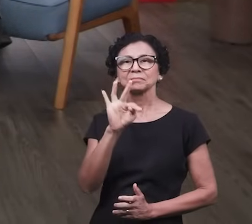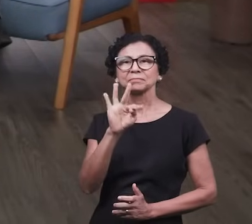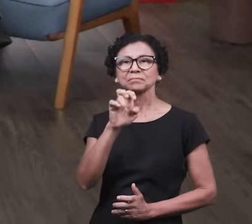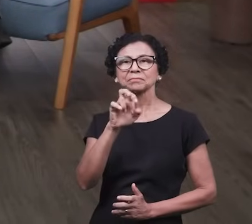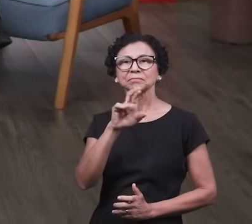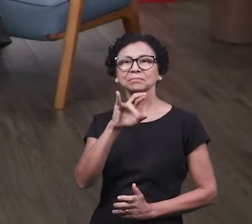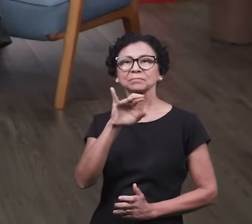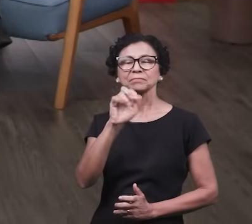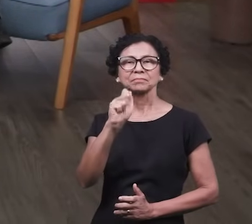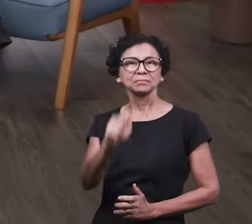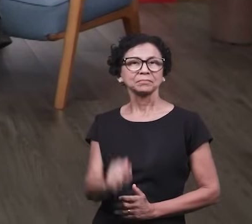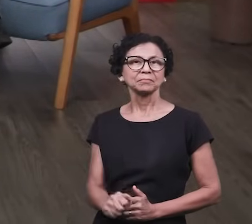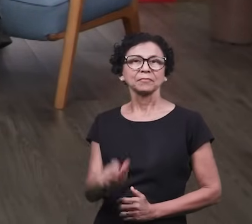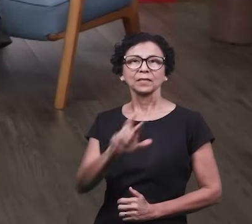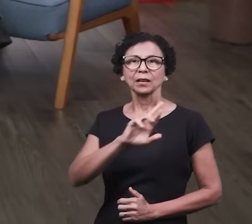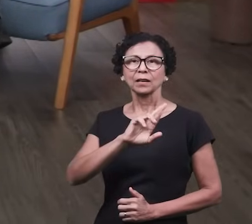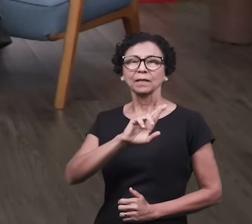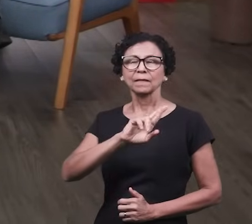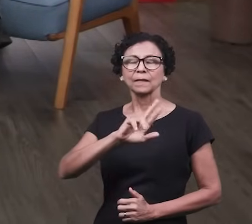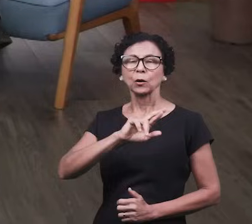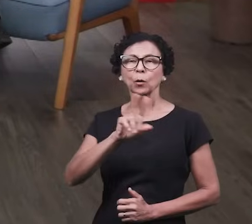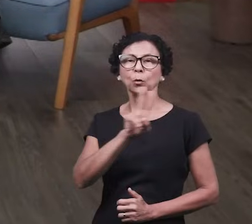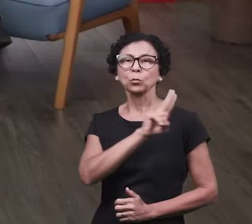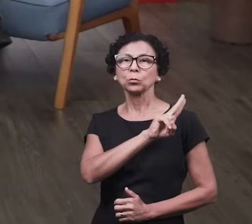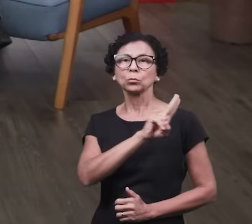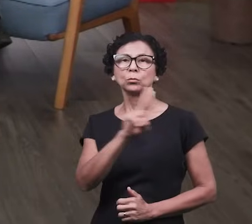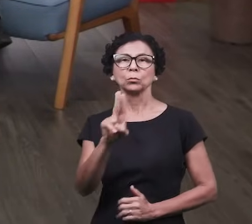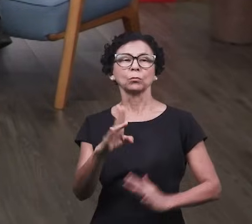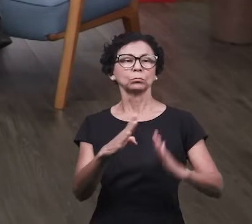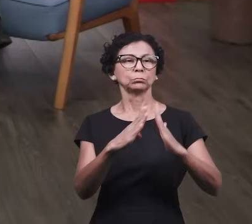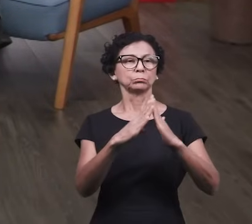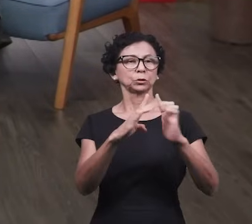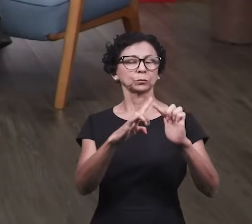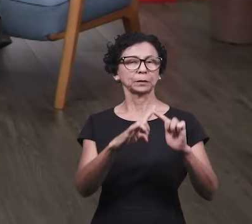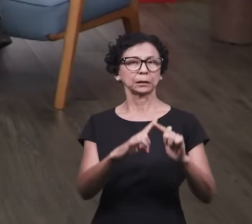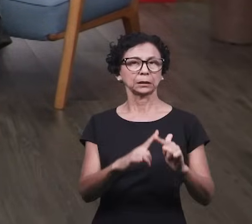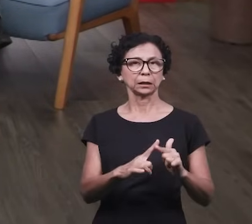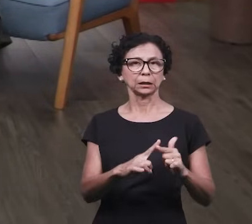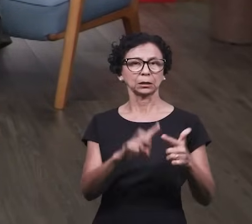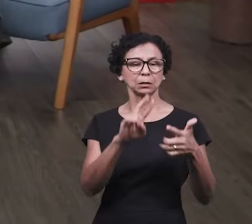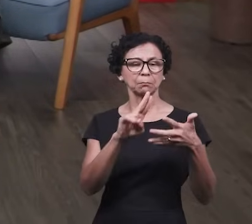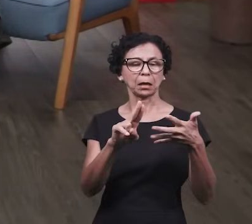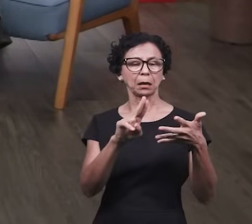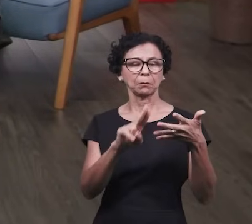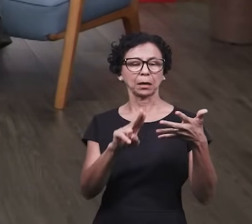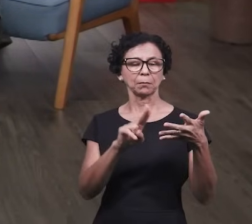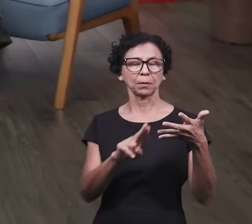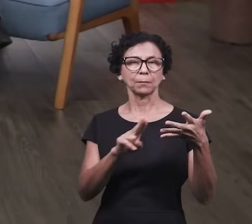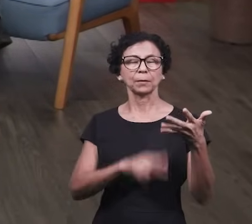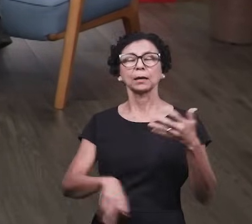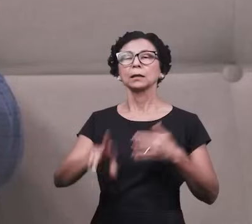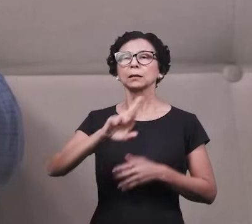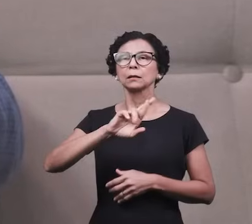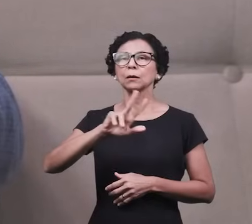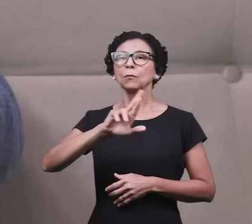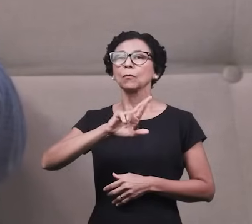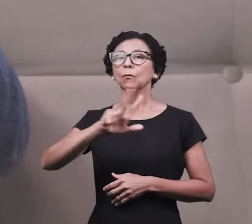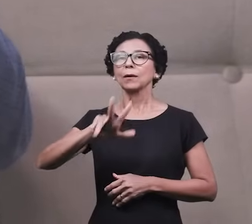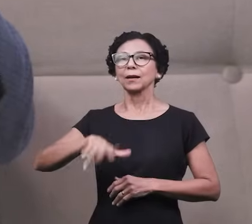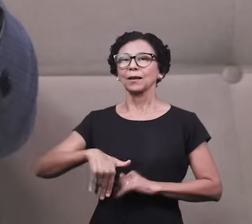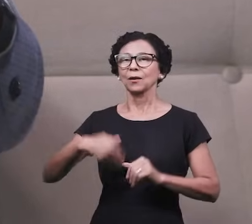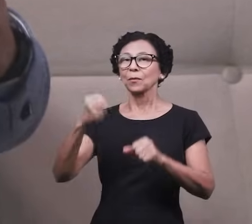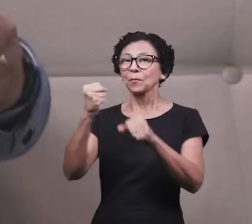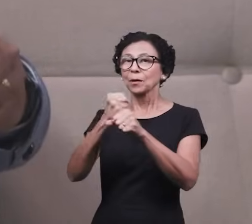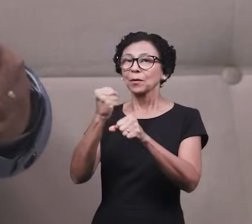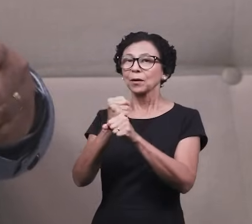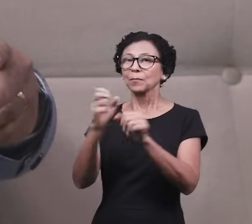denominação, Do pastor Daniel. não é a liteira de uma religião, é a liteira de Salomão. Amém. É a